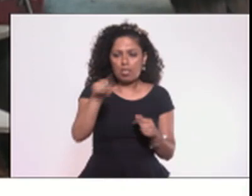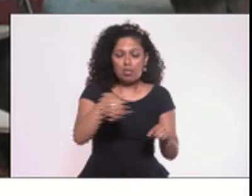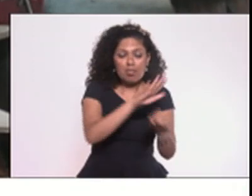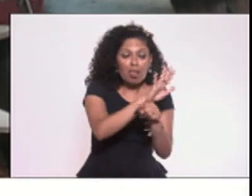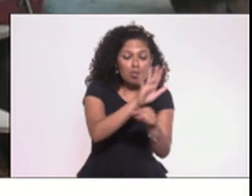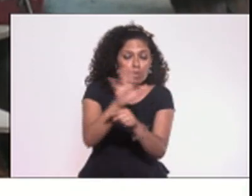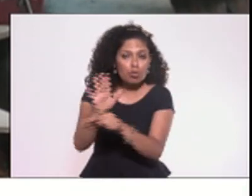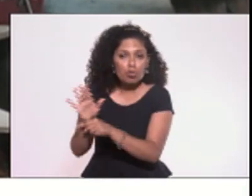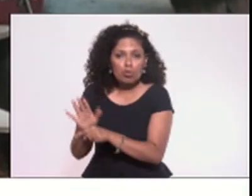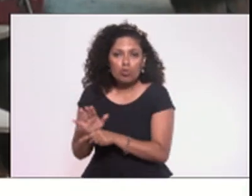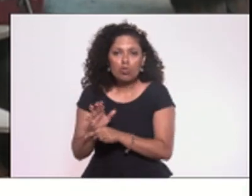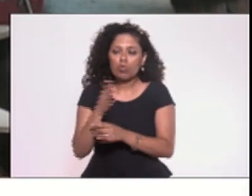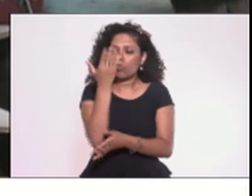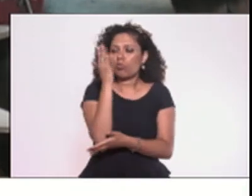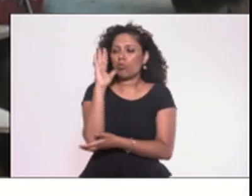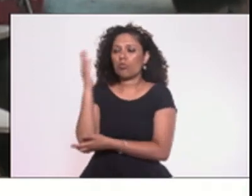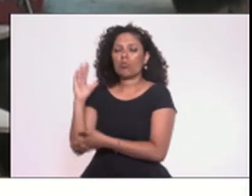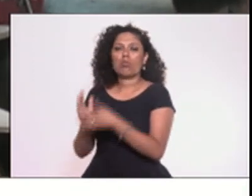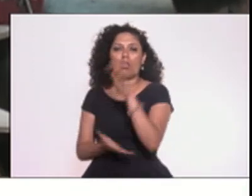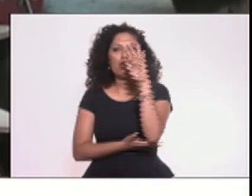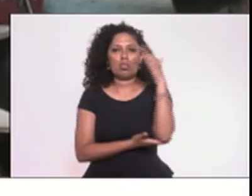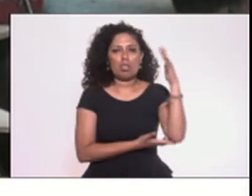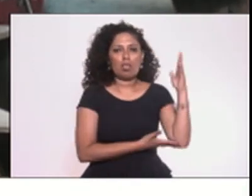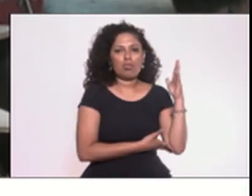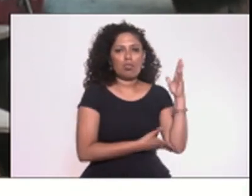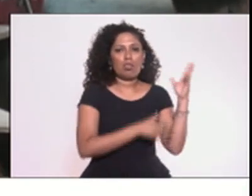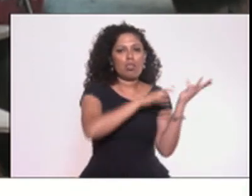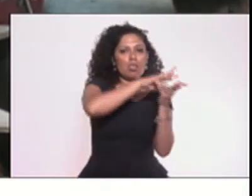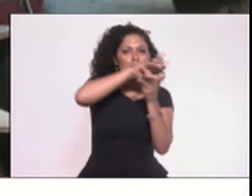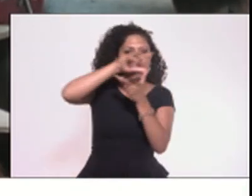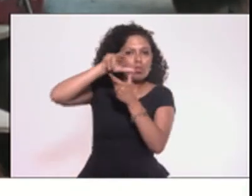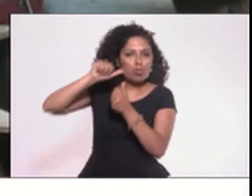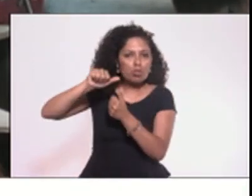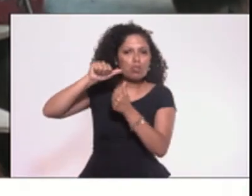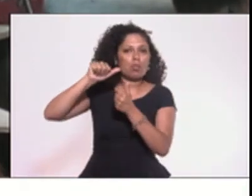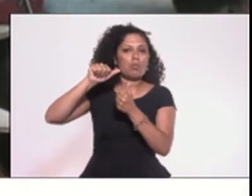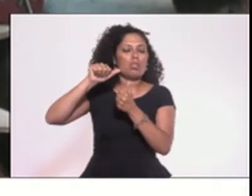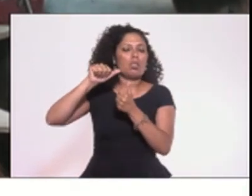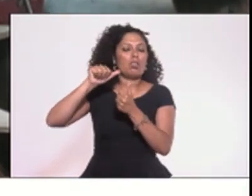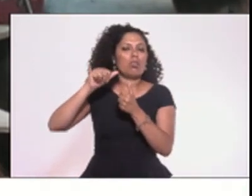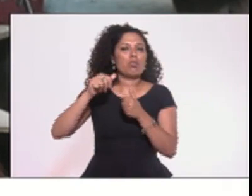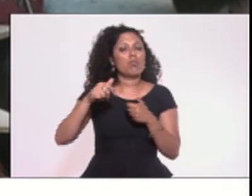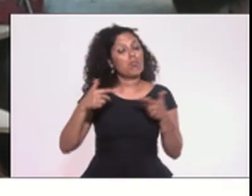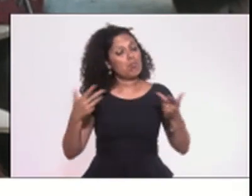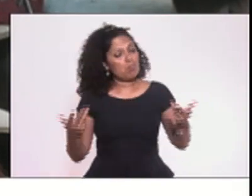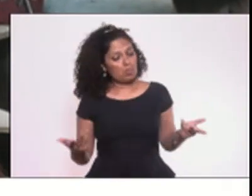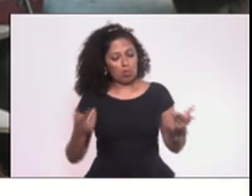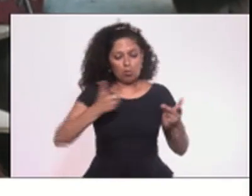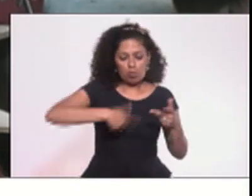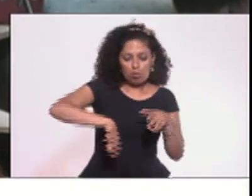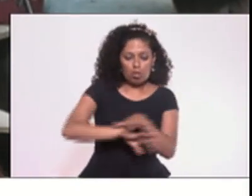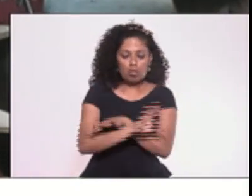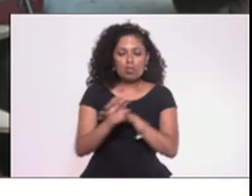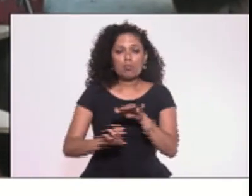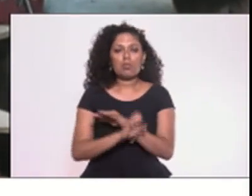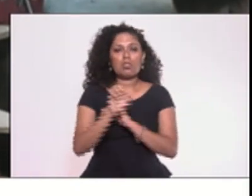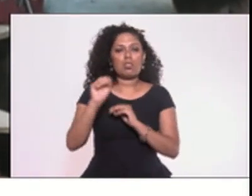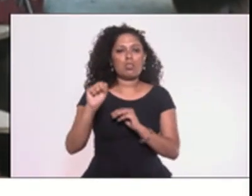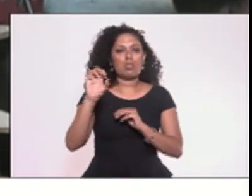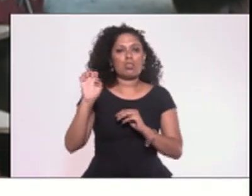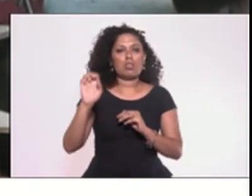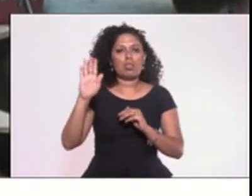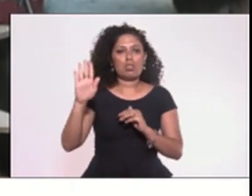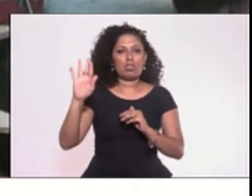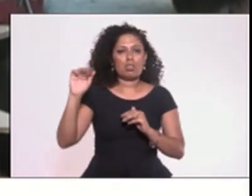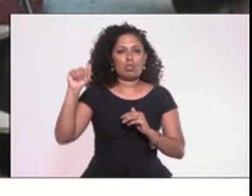guardiães do meio ambiente, da sustentabilidade. Então, é aí que é o papel do Sebrae, em ajudar, em capacitar,